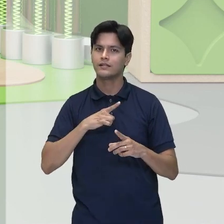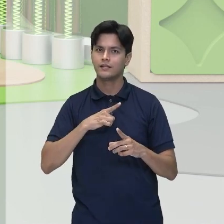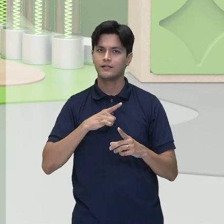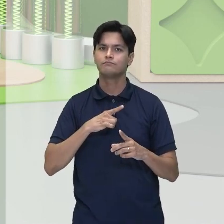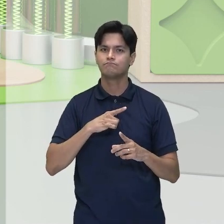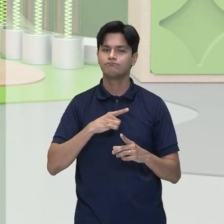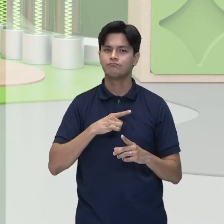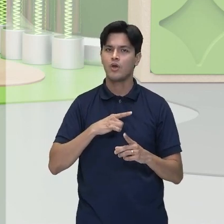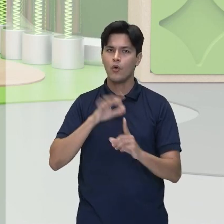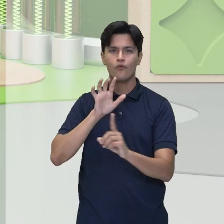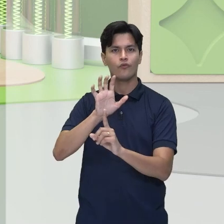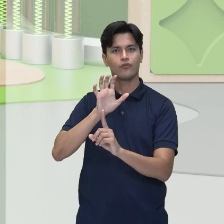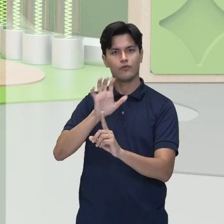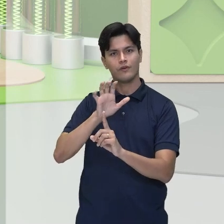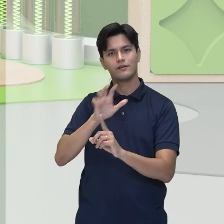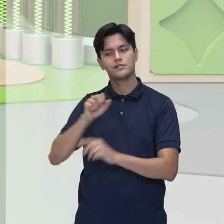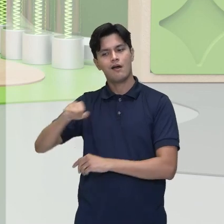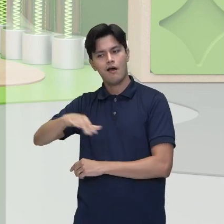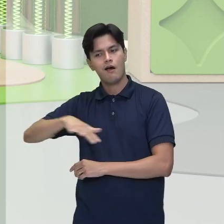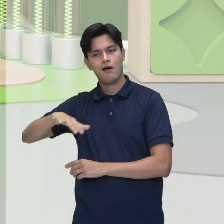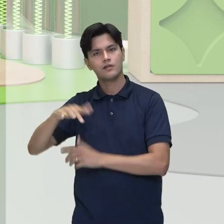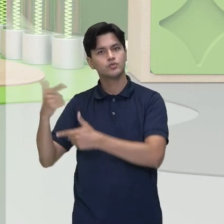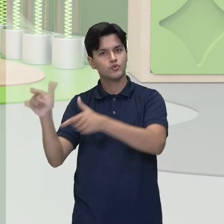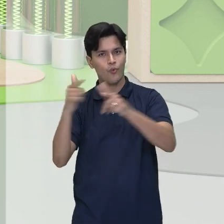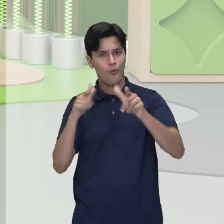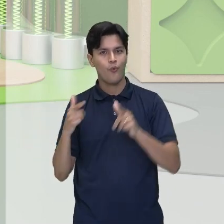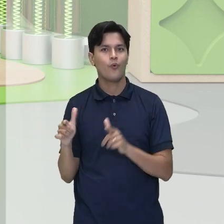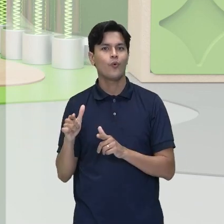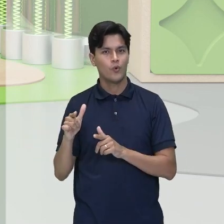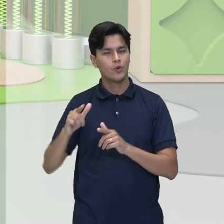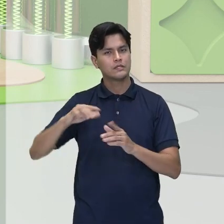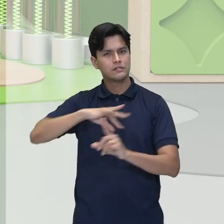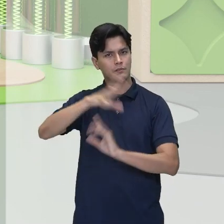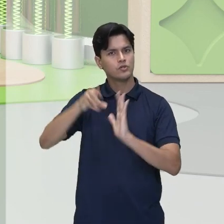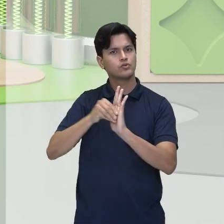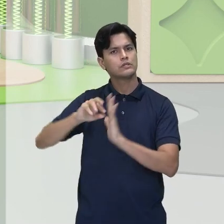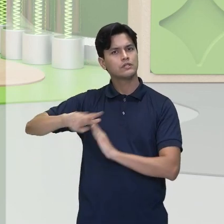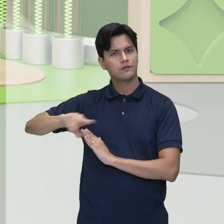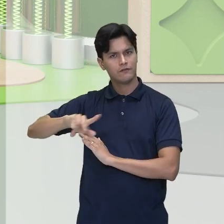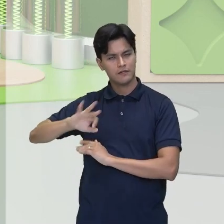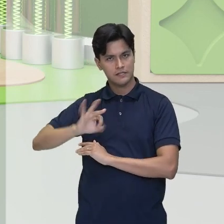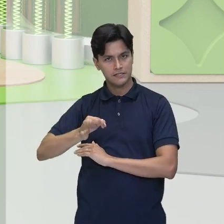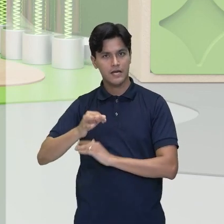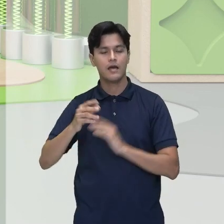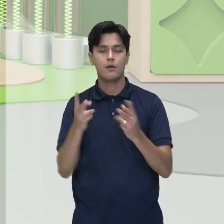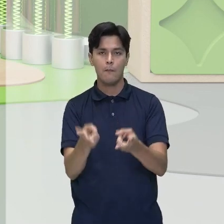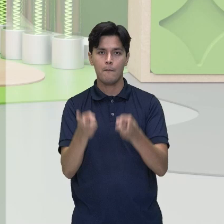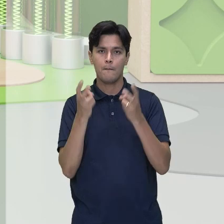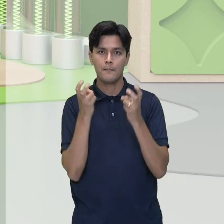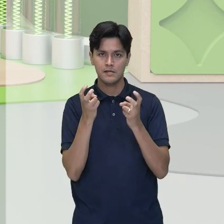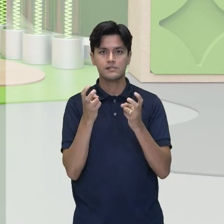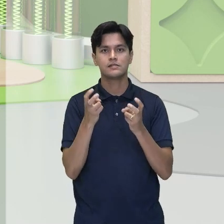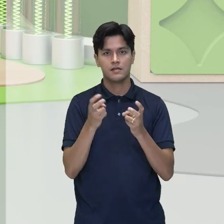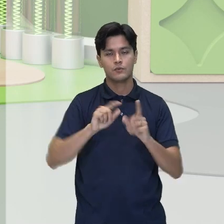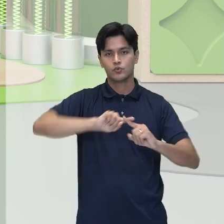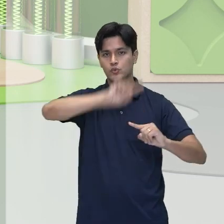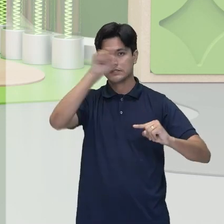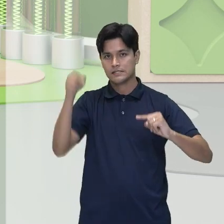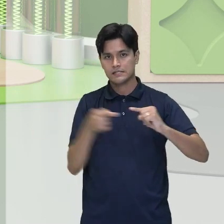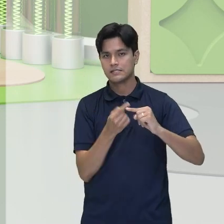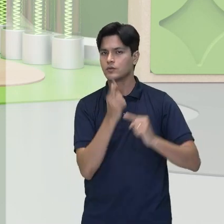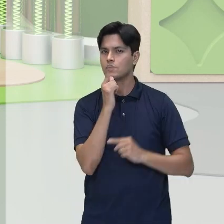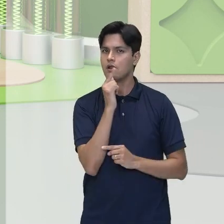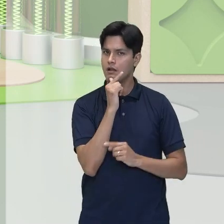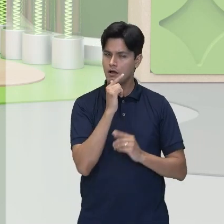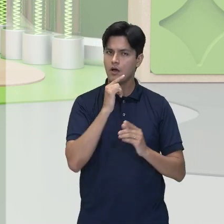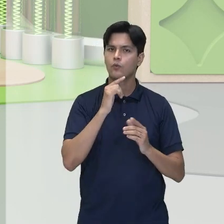outras regiões se aqui também for afetado. Então, percebam aí que o ciclo da água, o ciclo hidrológico, de maneira